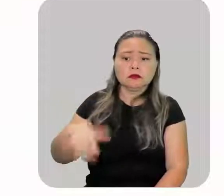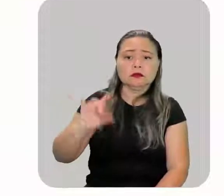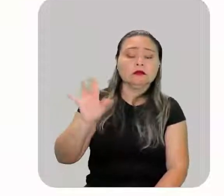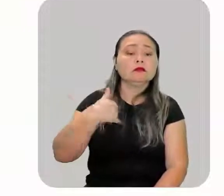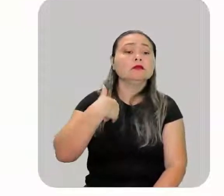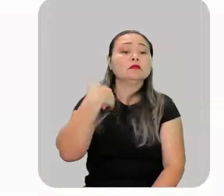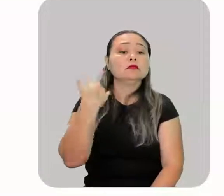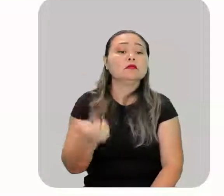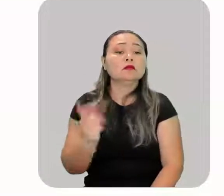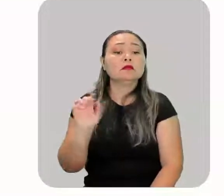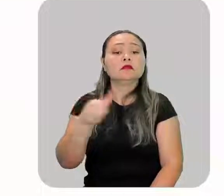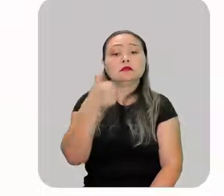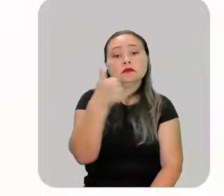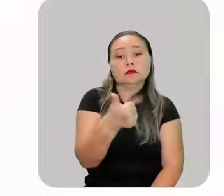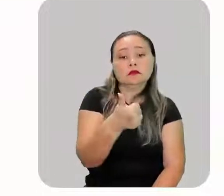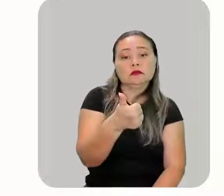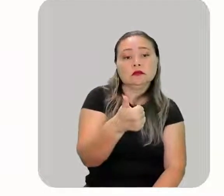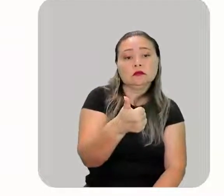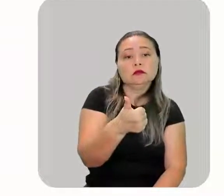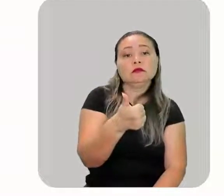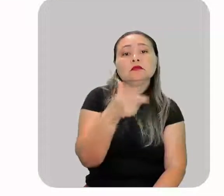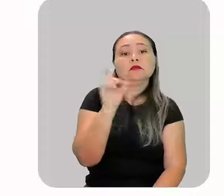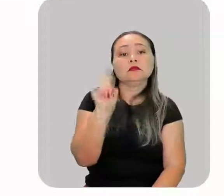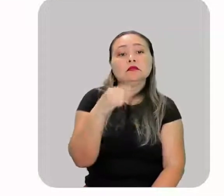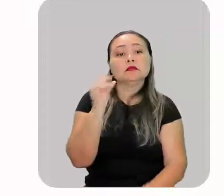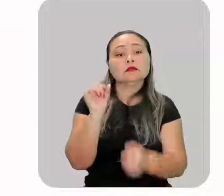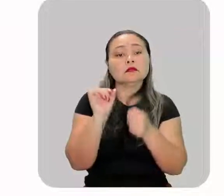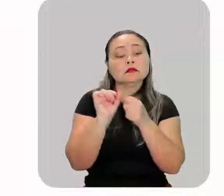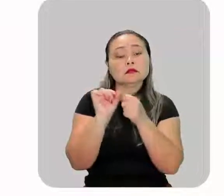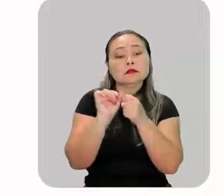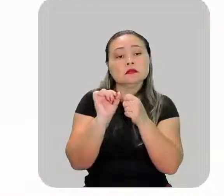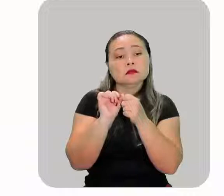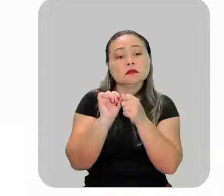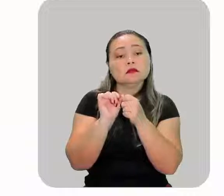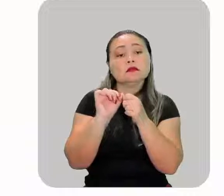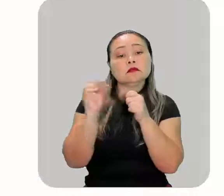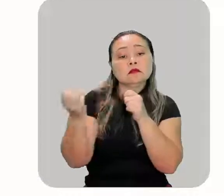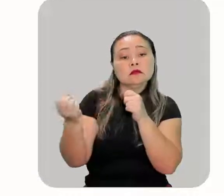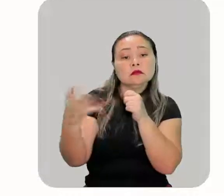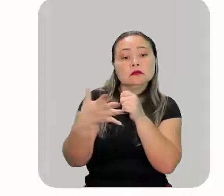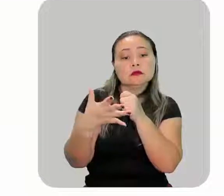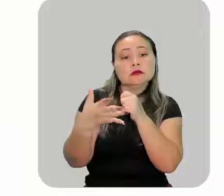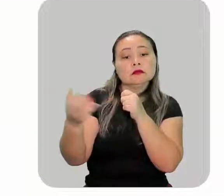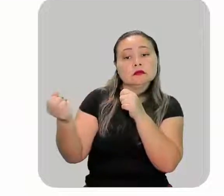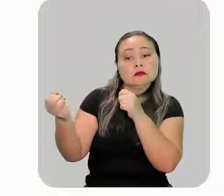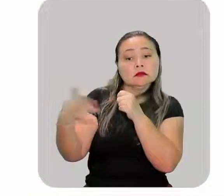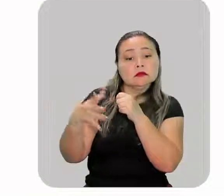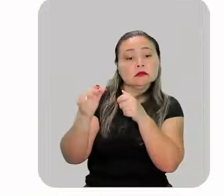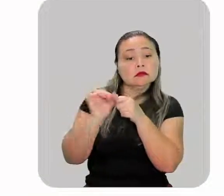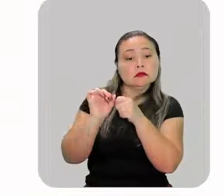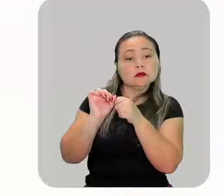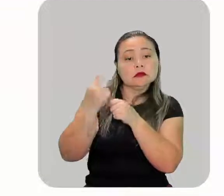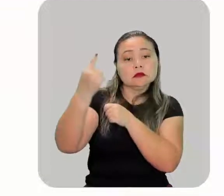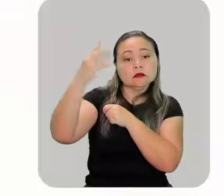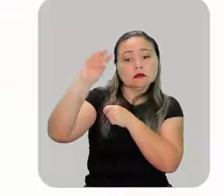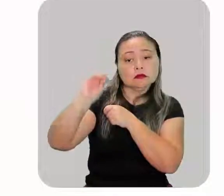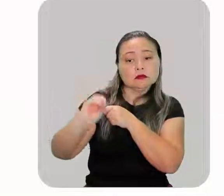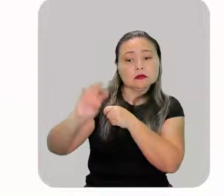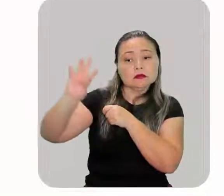Ruffini de Deus. A outra raiz é? 1. 1. Agora nós vamos colocar os novos coeficientes, né? Isso. Olha